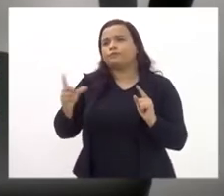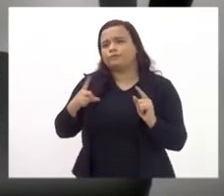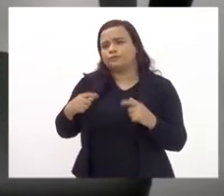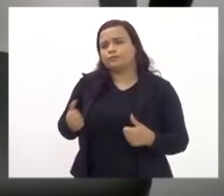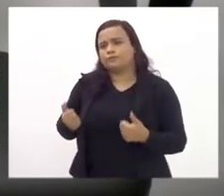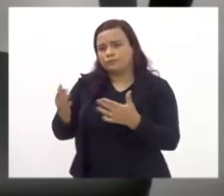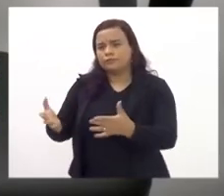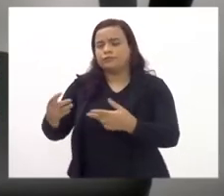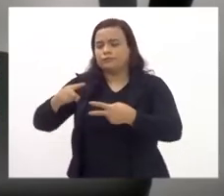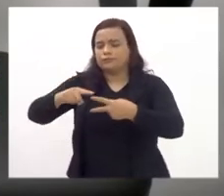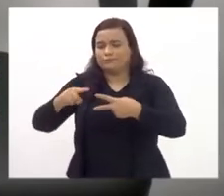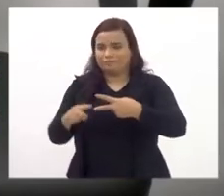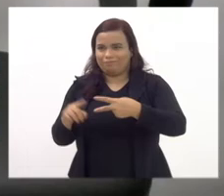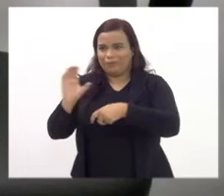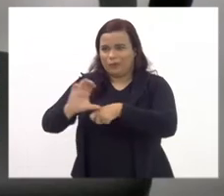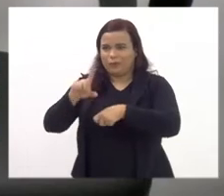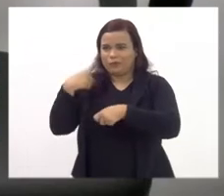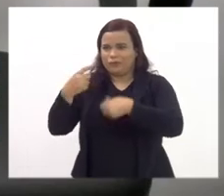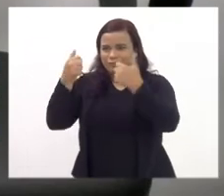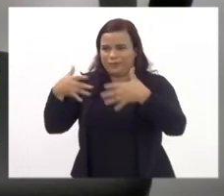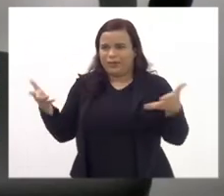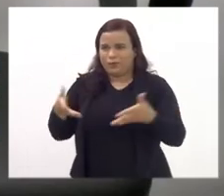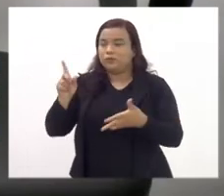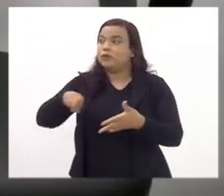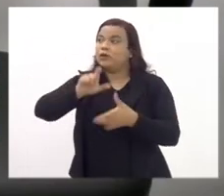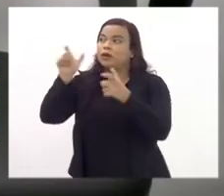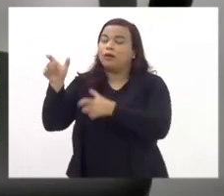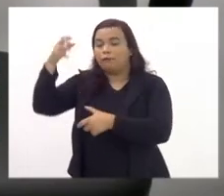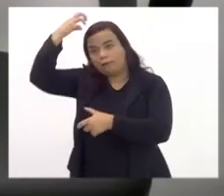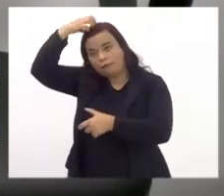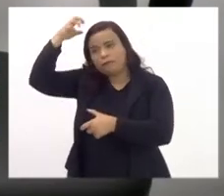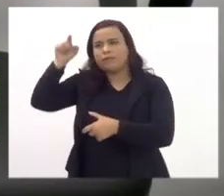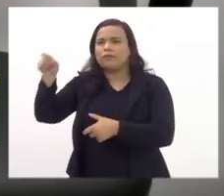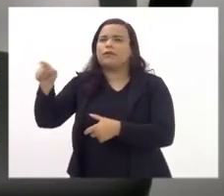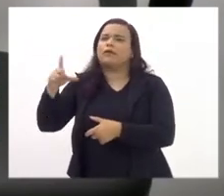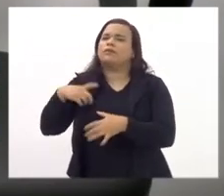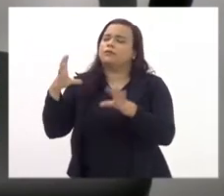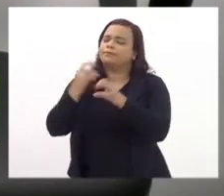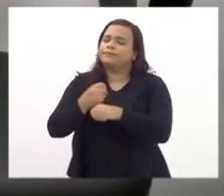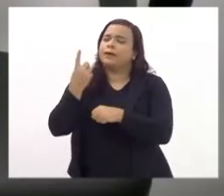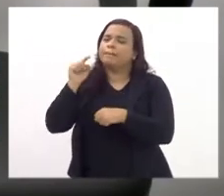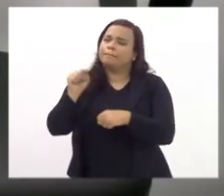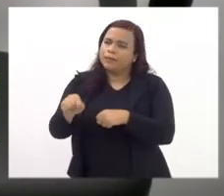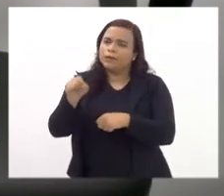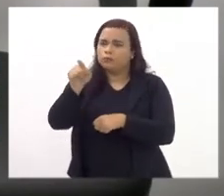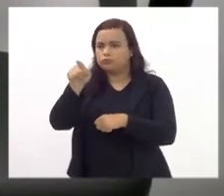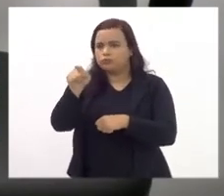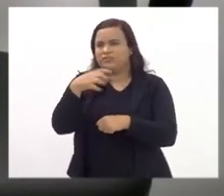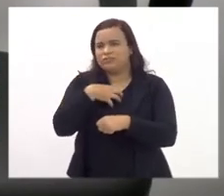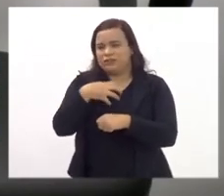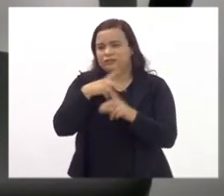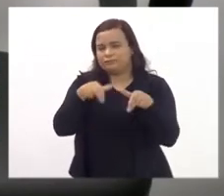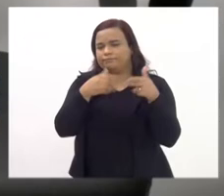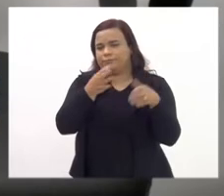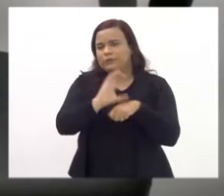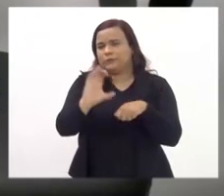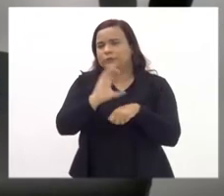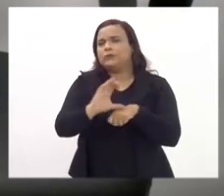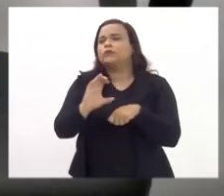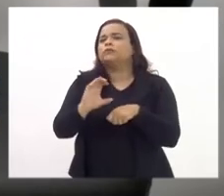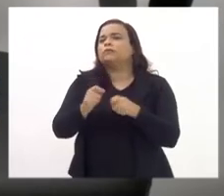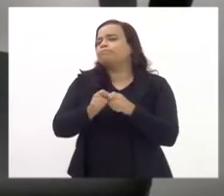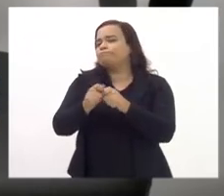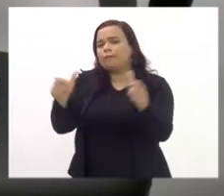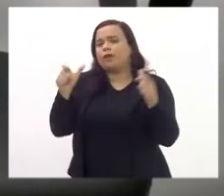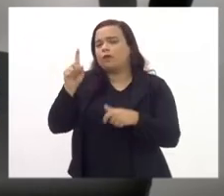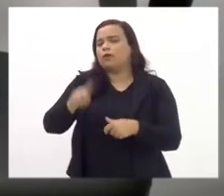Angra dos Reis. Total, aí nós temos cerca de 1.000 estudantes nessa modalidade, e a grande maioria em subsequente.